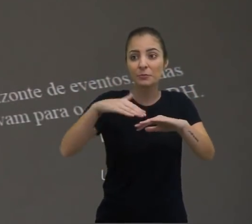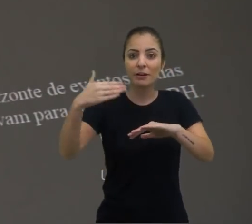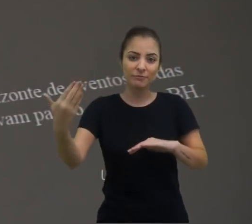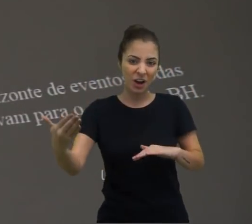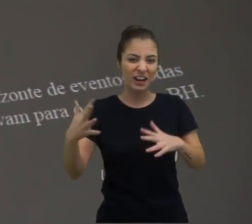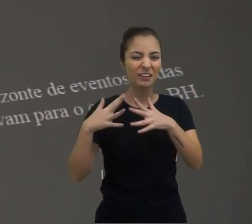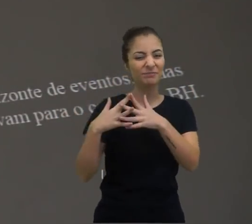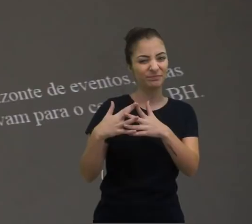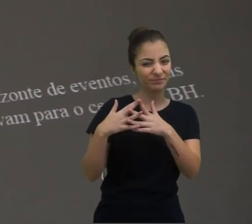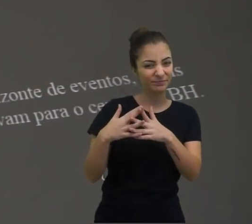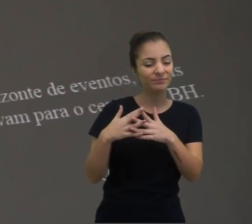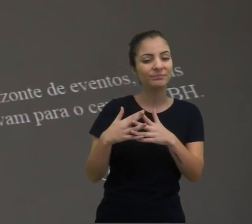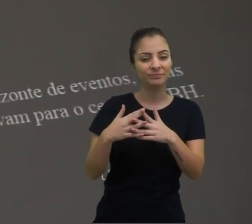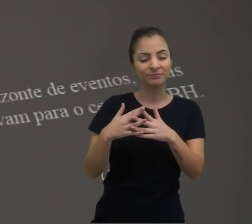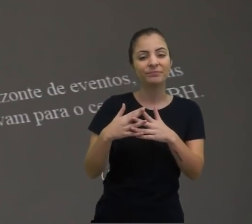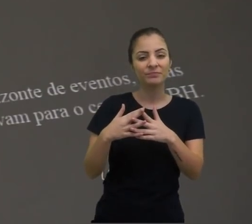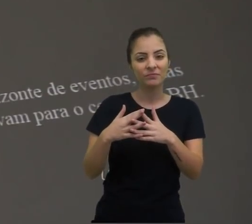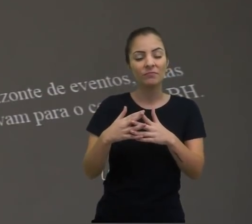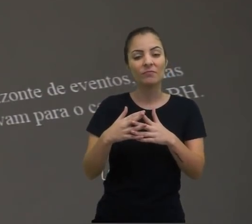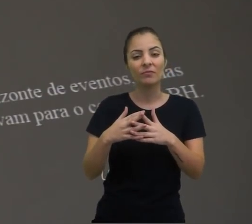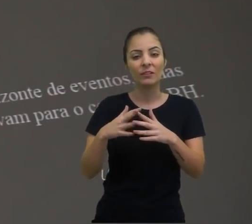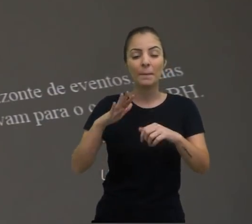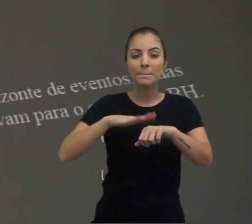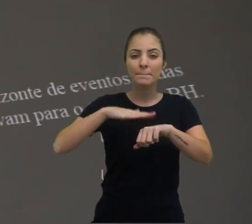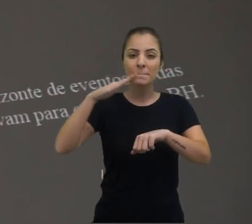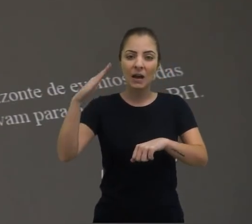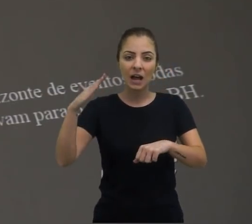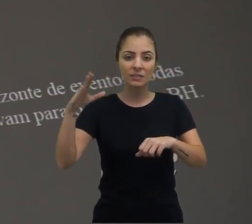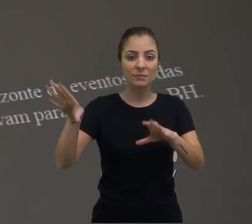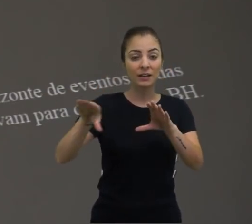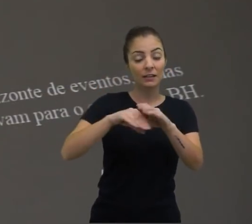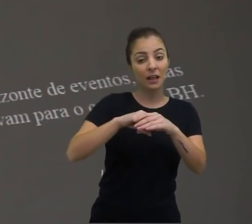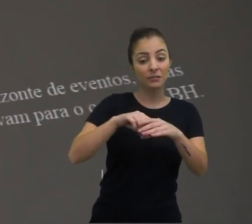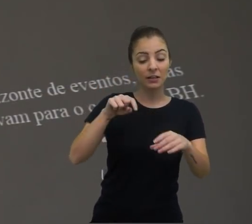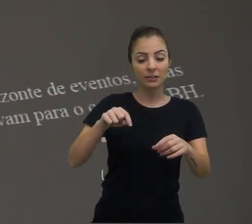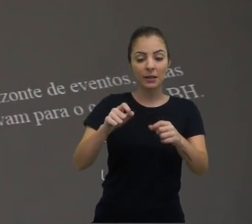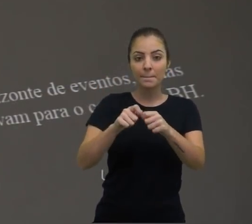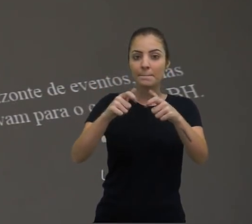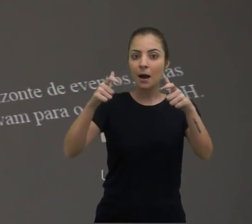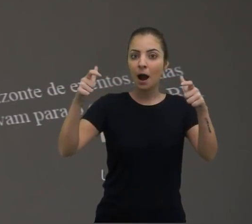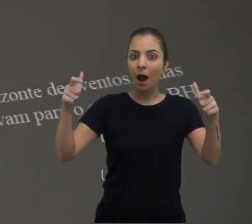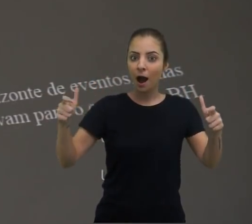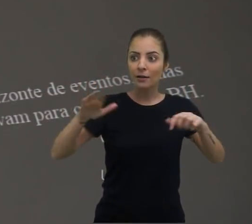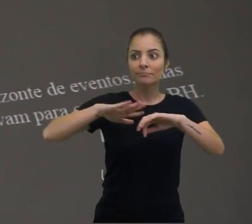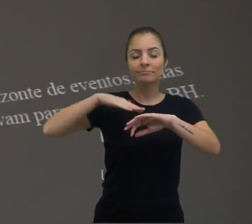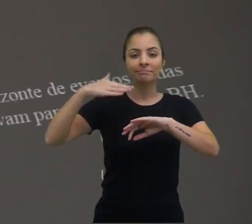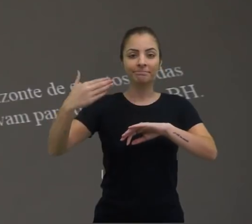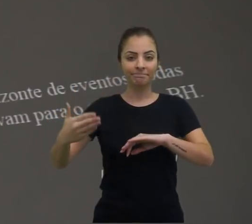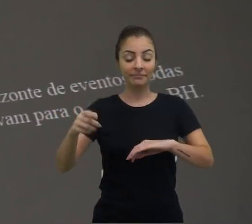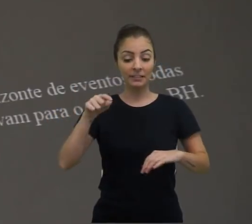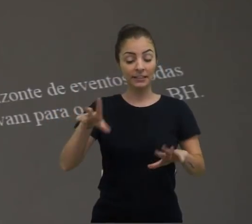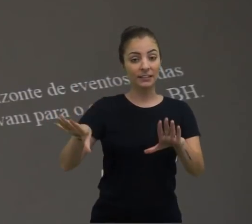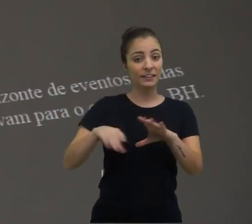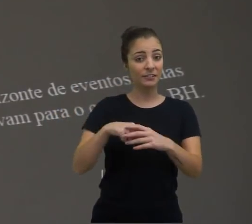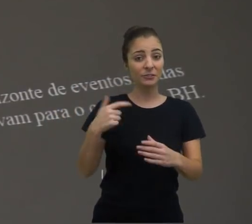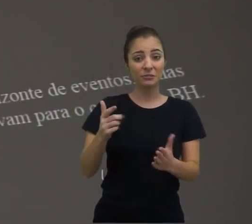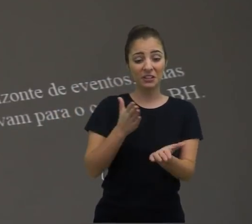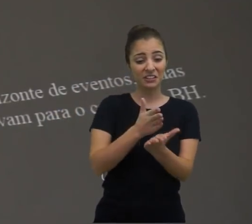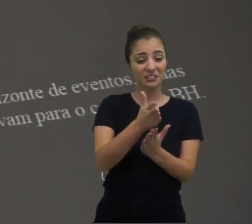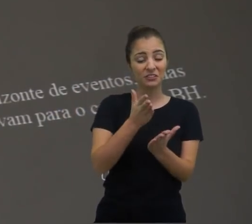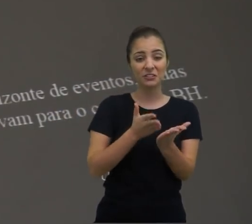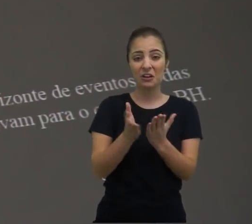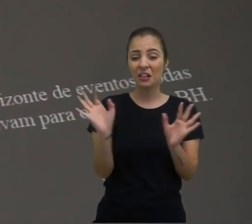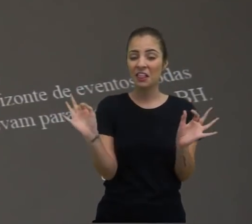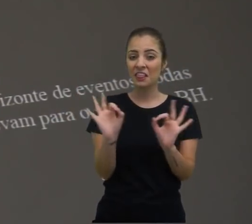vez mais trajetórias vão levar para dentro e cada vez menos vão levar para fora. E aí aqui dentro não tem trajetória nenhuma que leva para fora. Todas